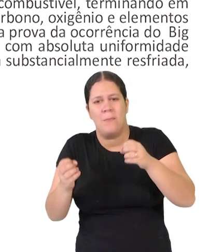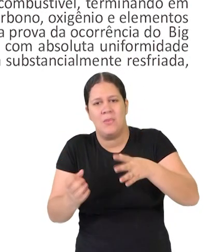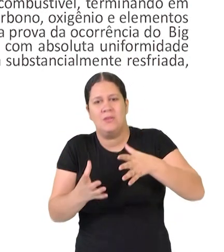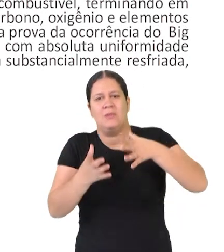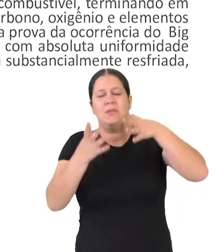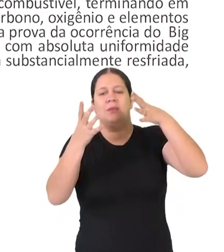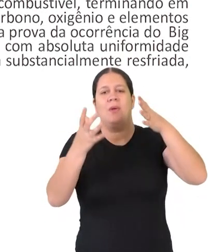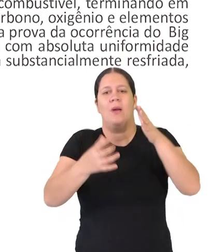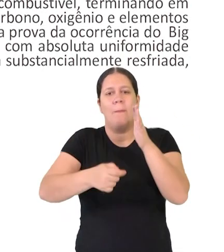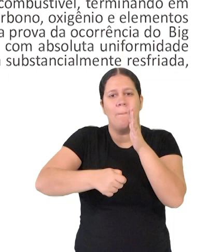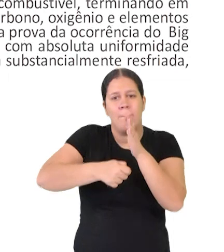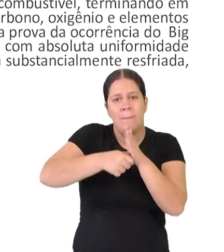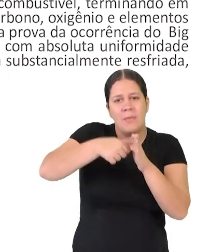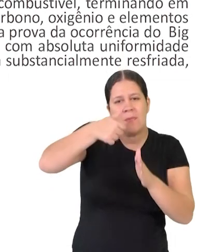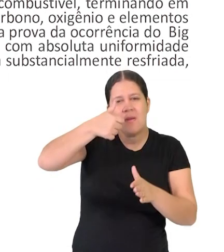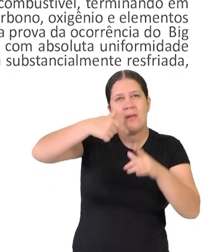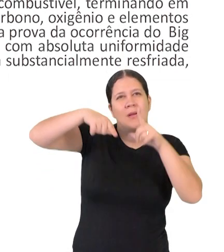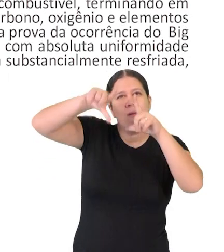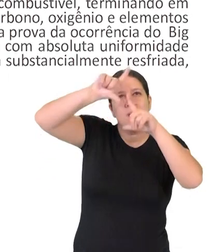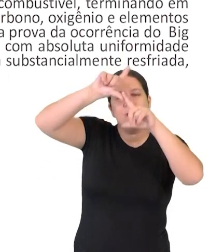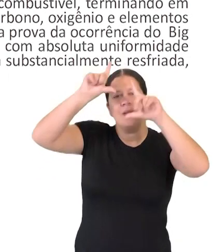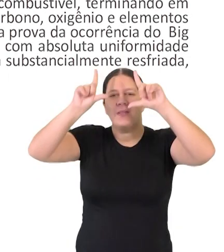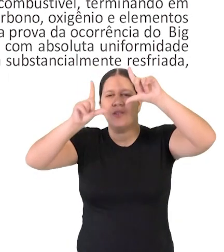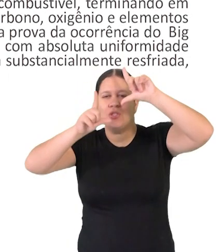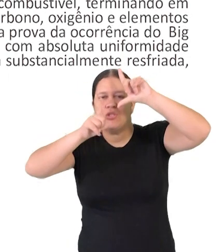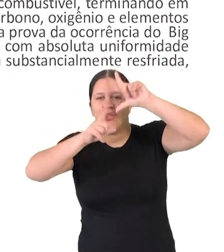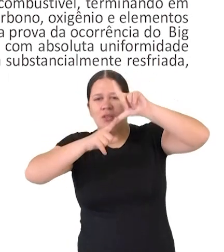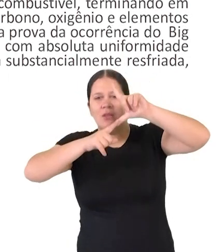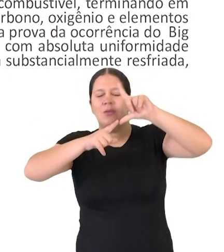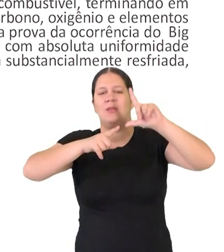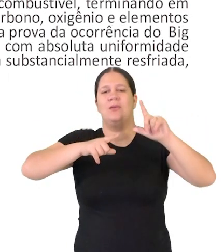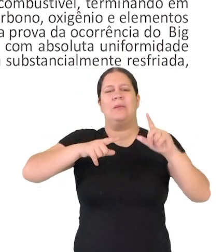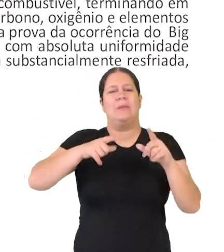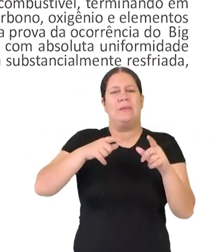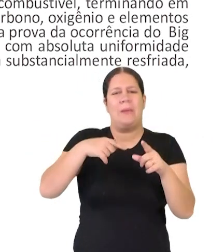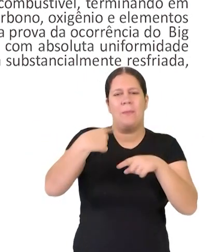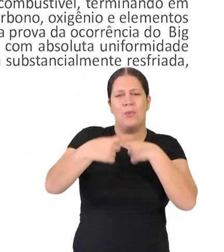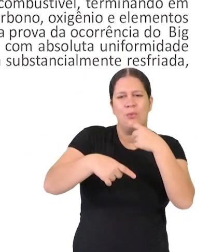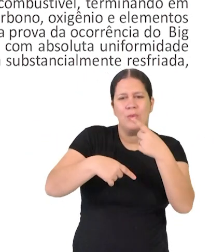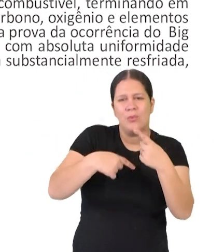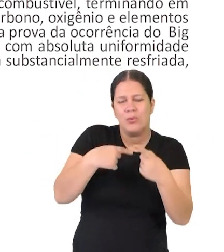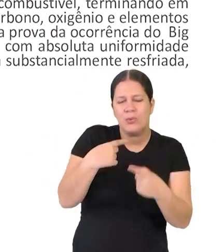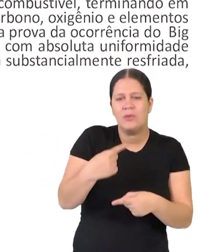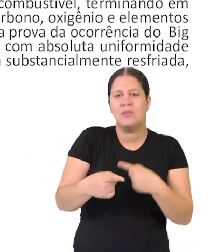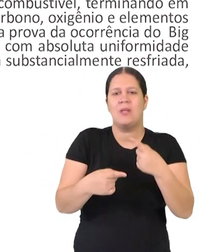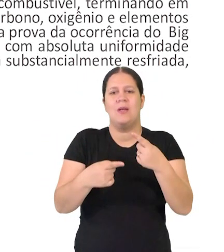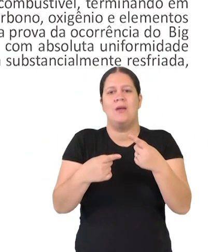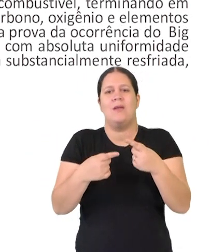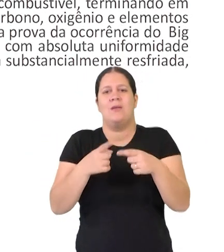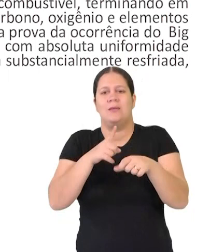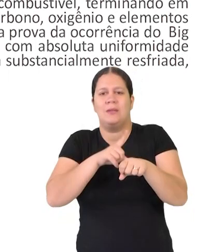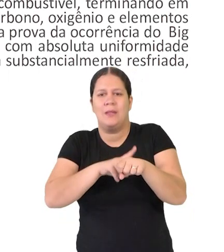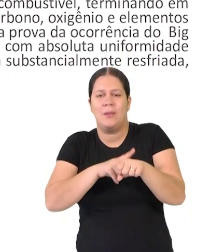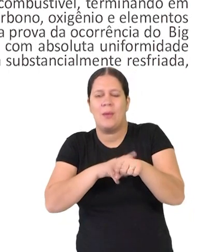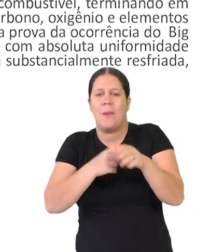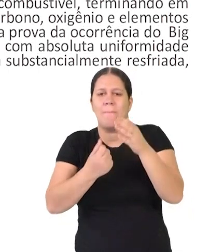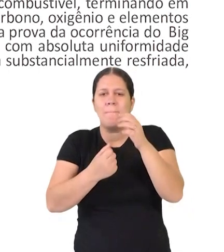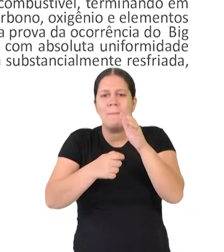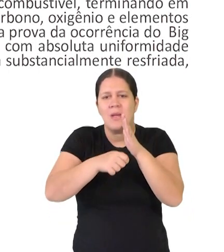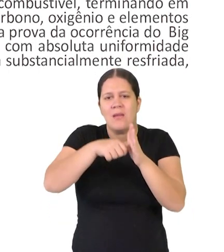as primeiras estrelas, beleza? Então, lá depois de um certo tempo, as primeiras estrelas começaram